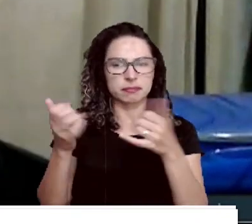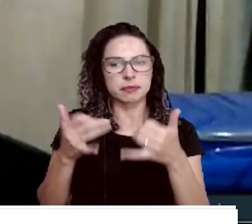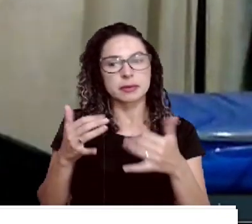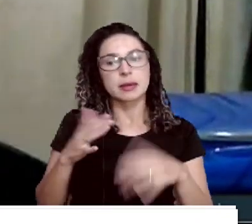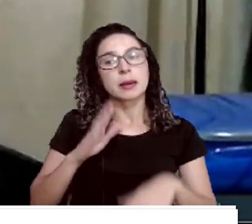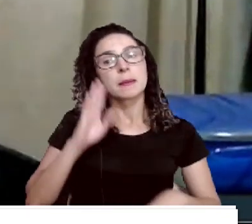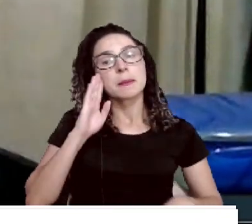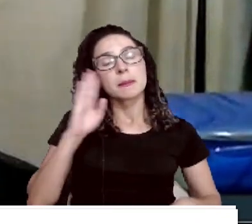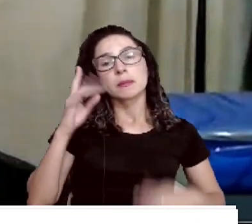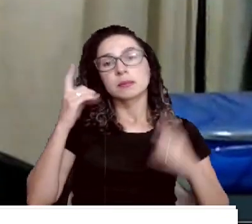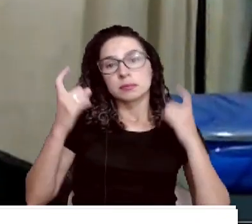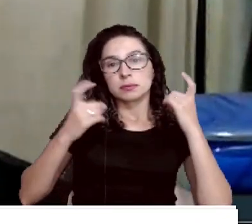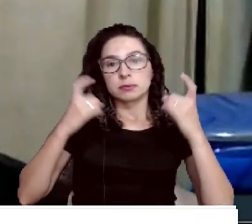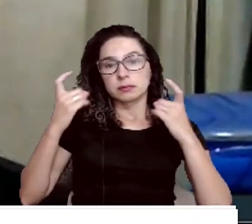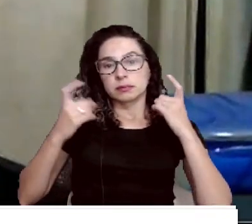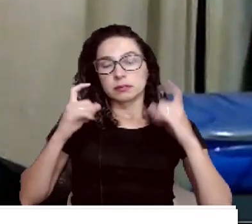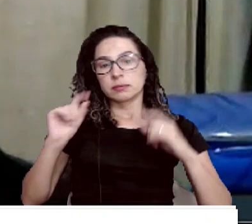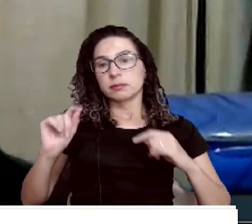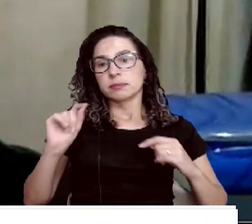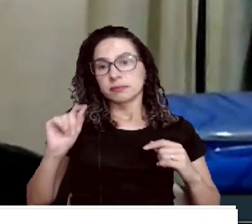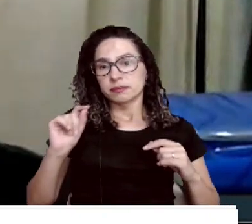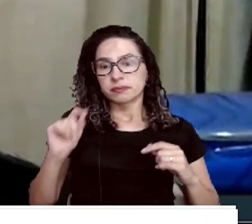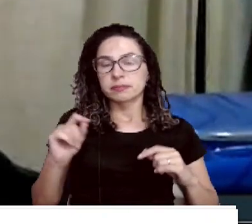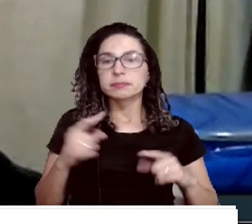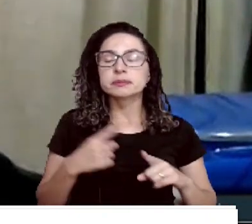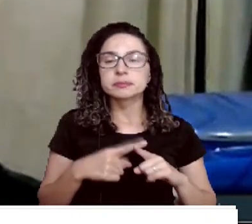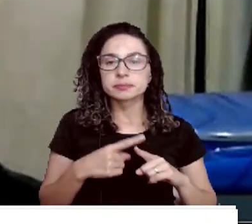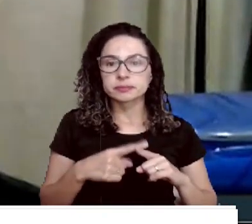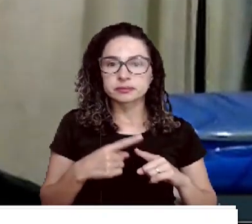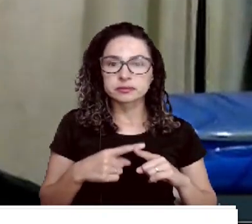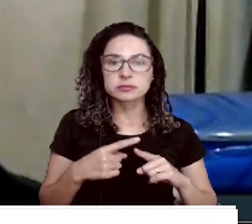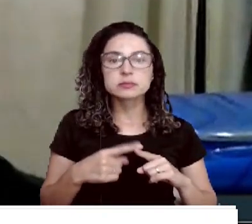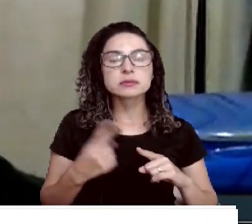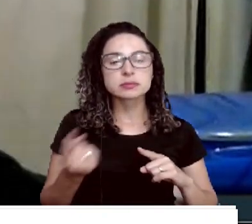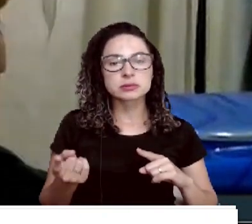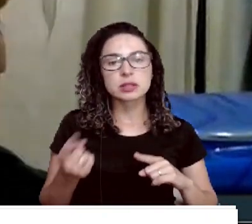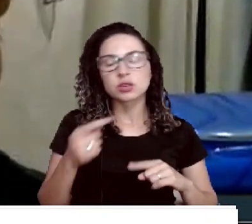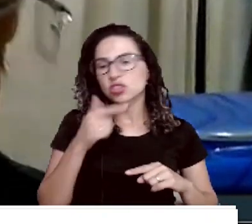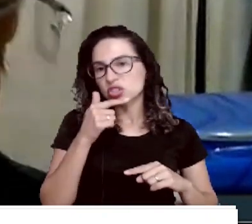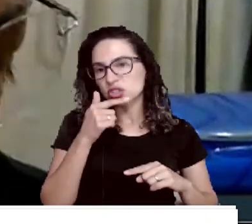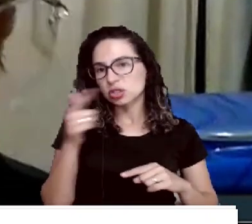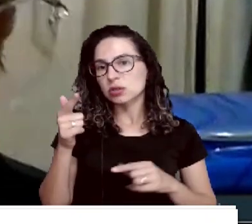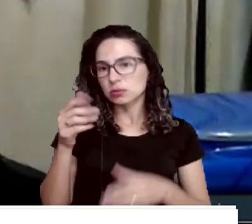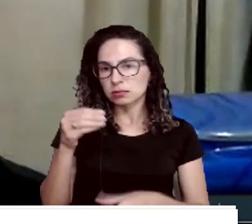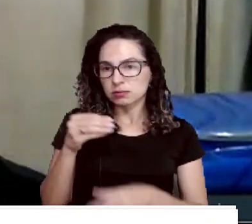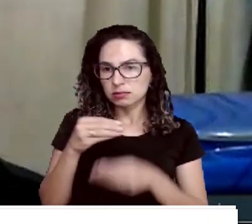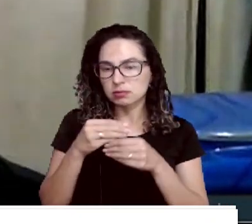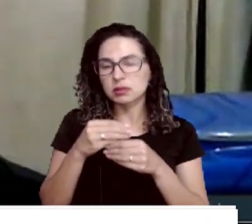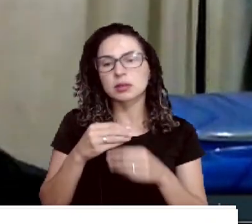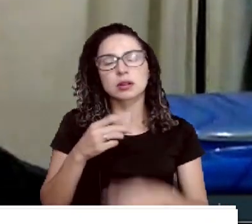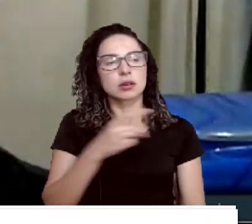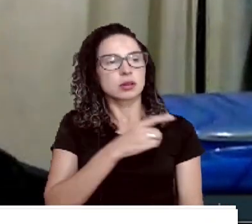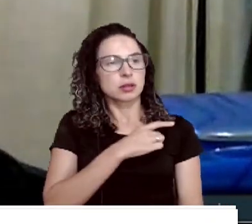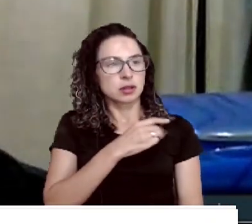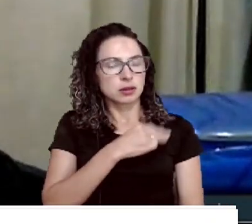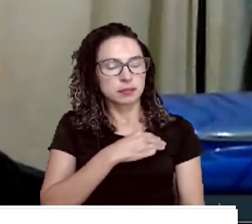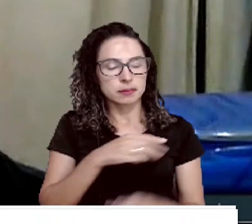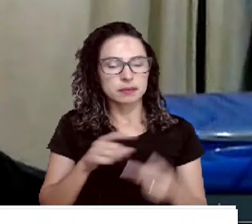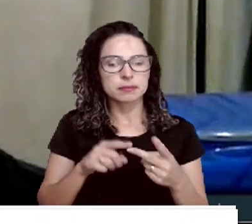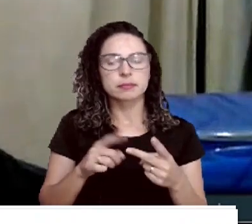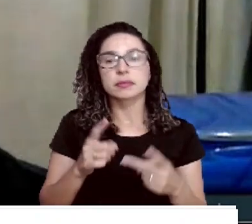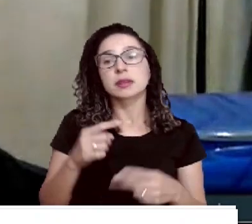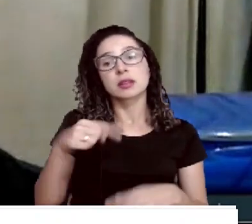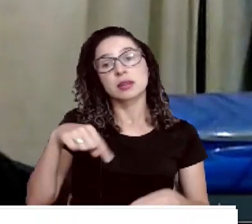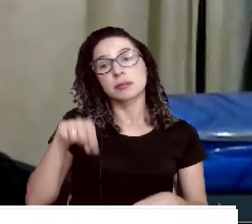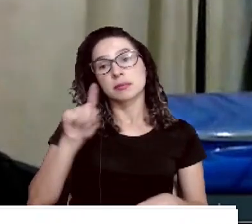é exatamente porque é o que o Pelizzardo diz, o nobre vereador, o Della Motta, é que a partir do dia 1º já é